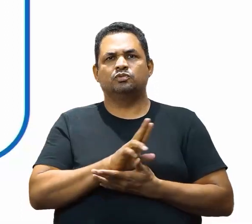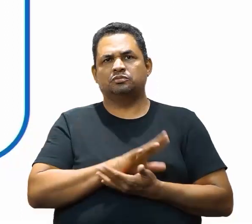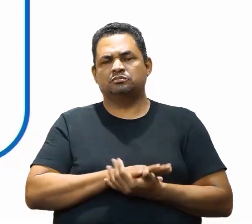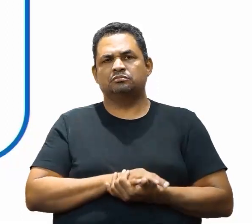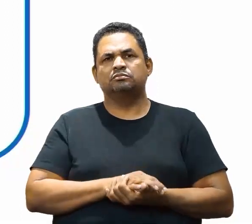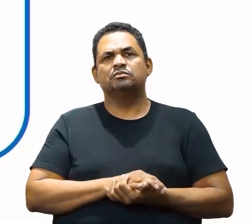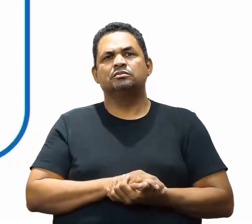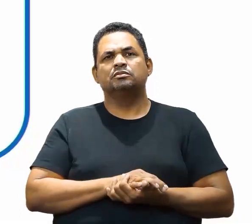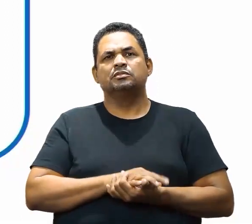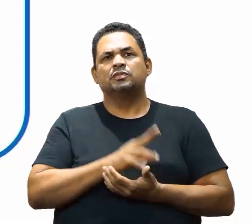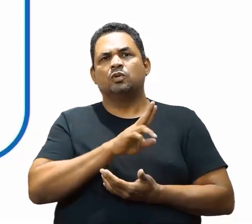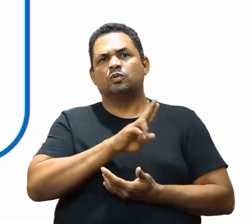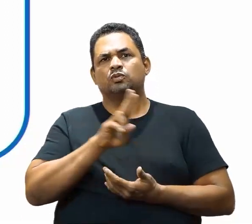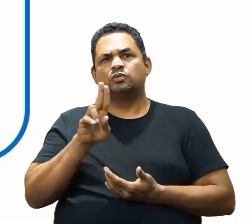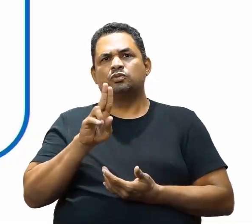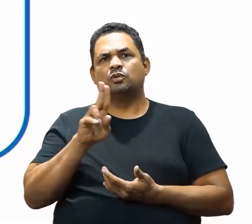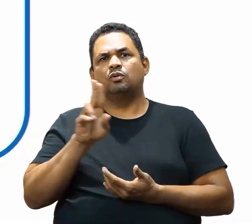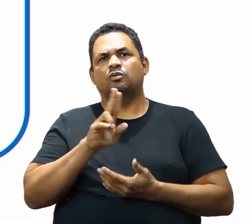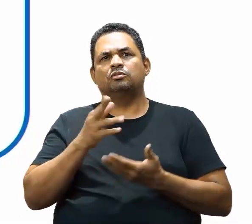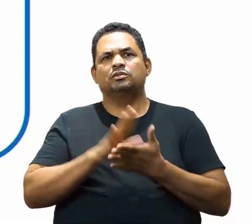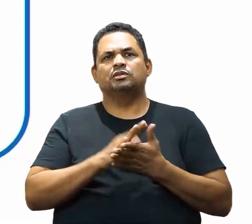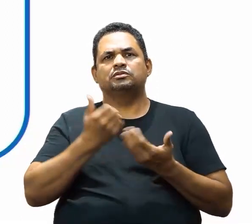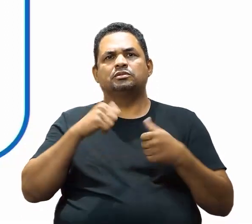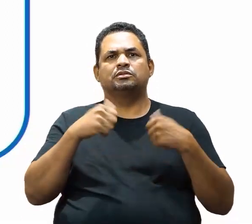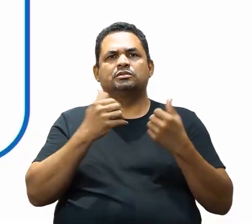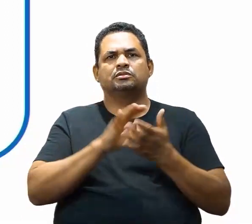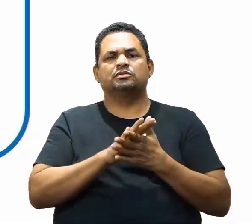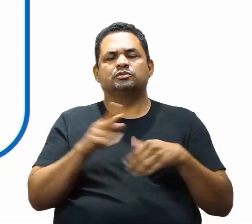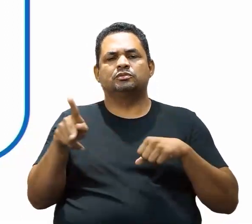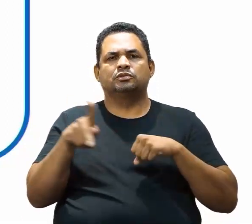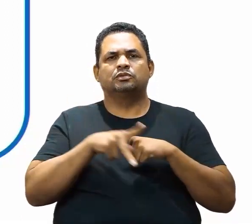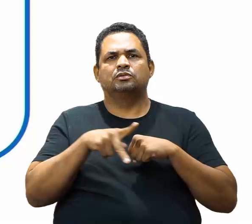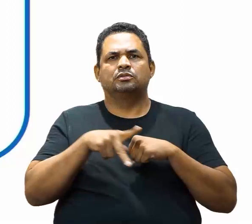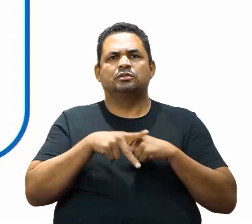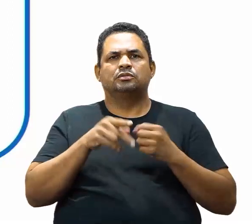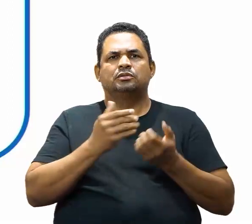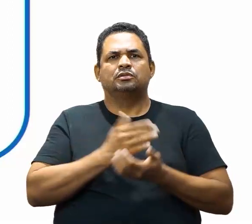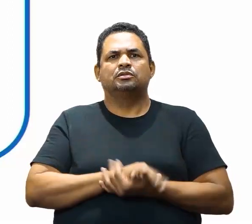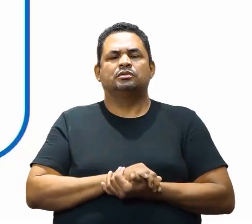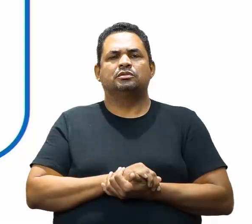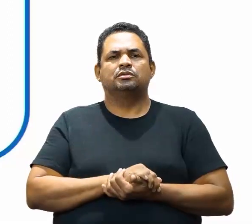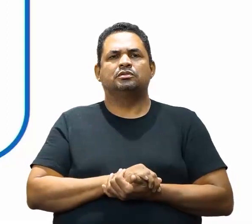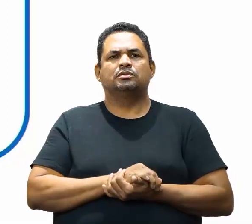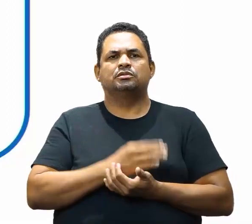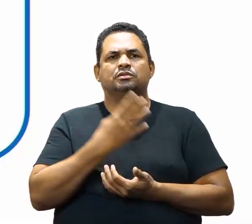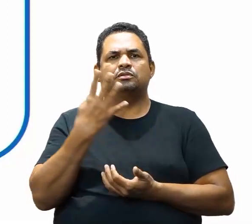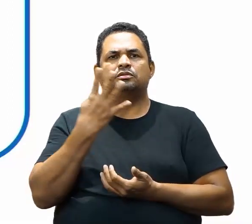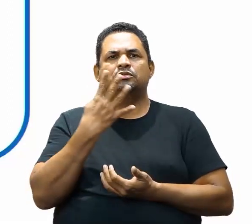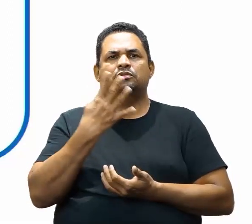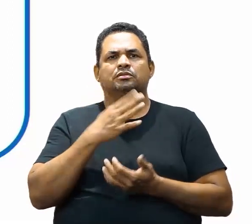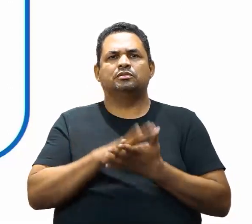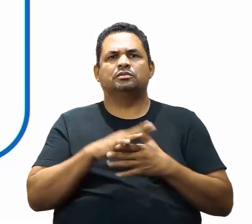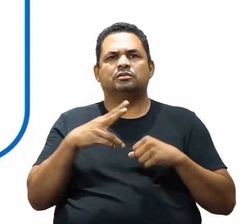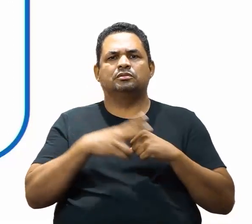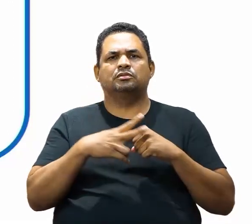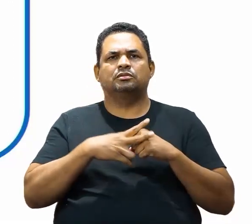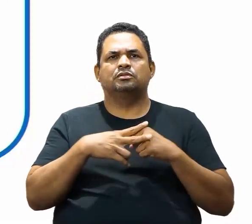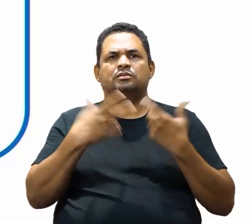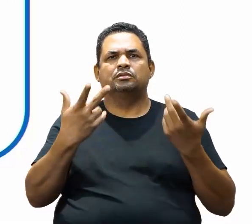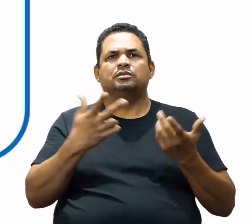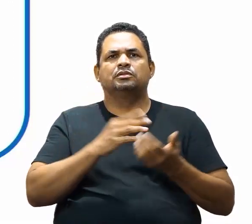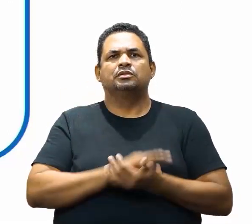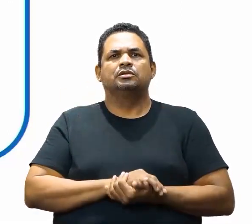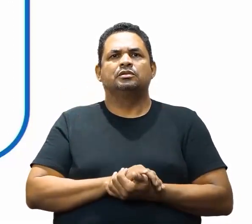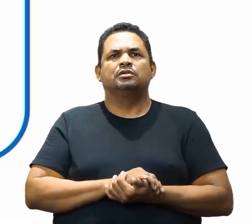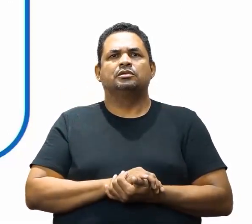aula, na segunda, las calidades, na terceira, los pronombres, en la cuarta, los verbos de indicativo,